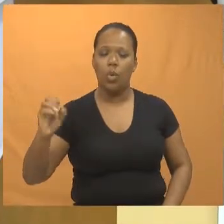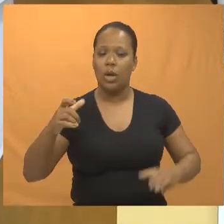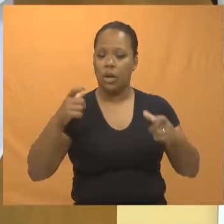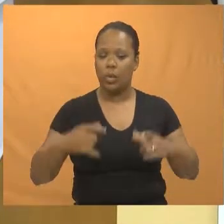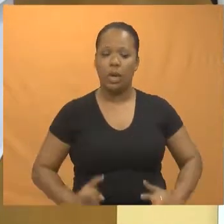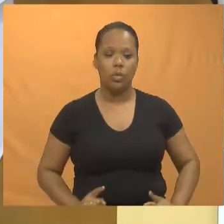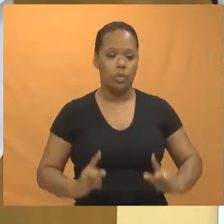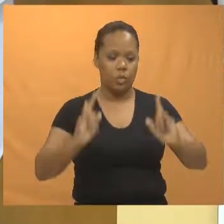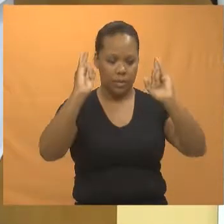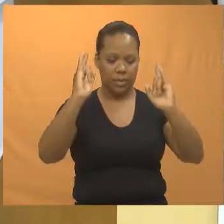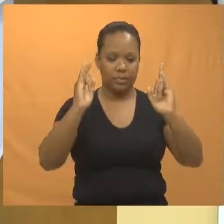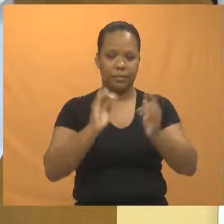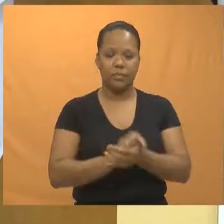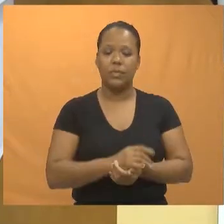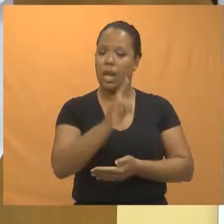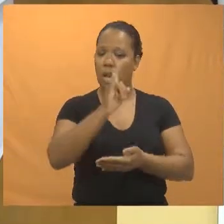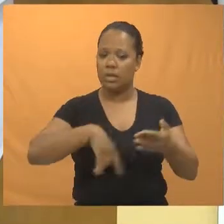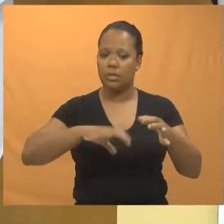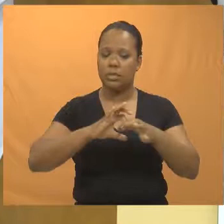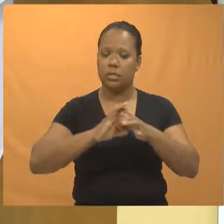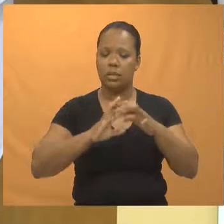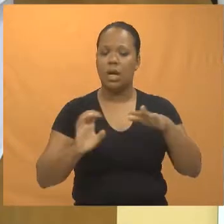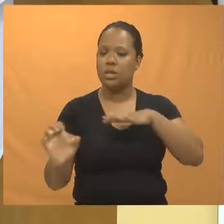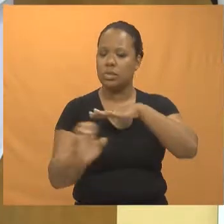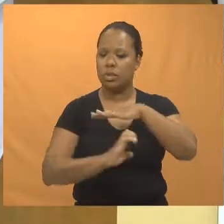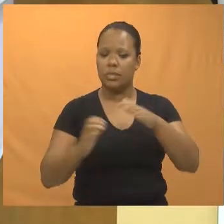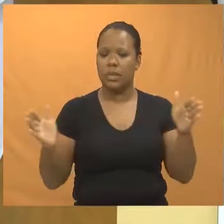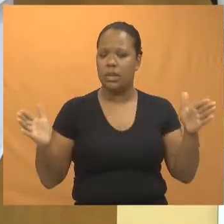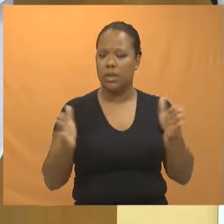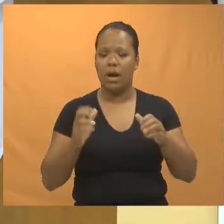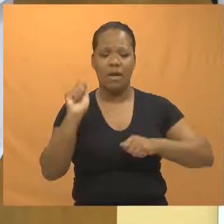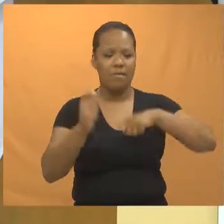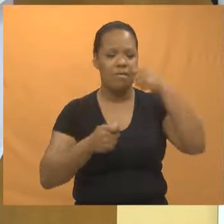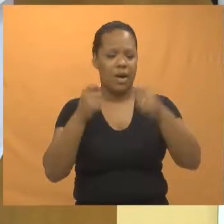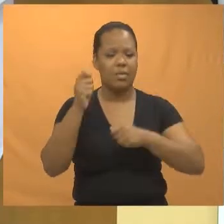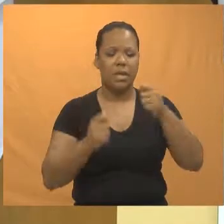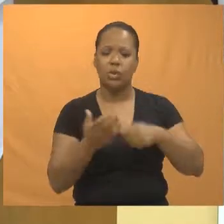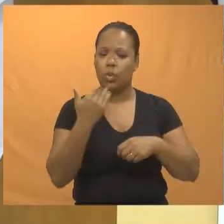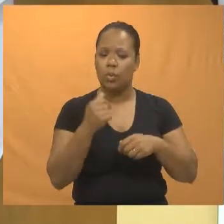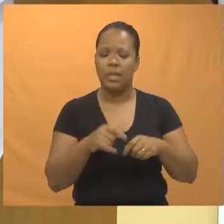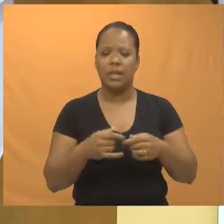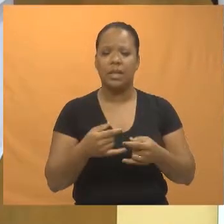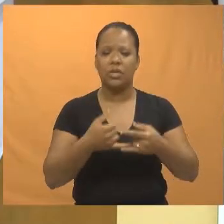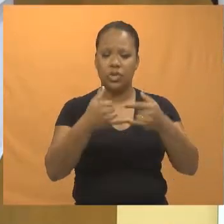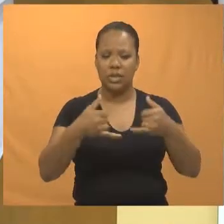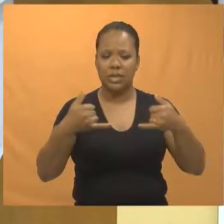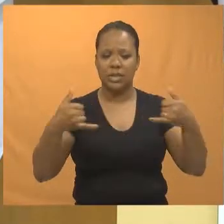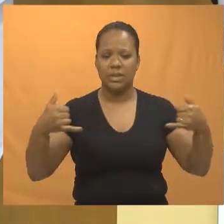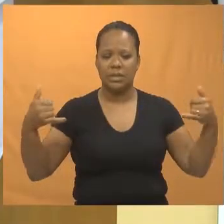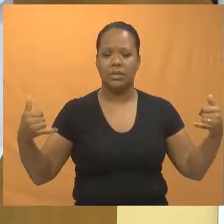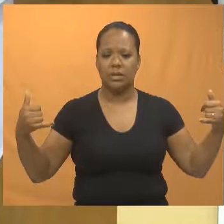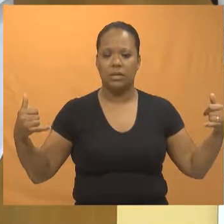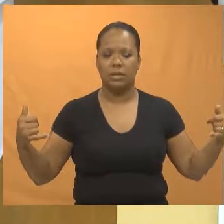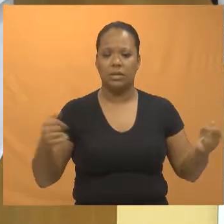urbanas. Licenciamento de pequenas unidades produtivas, como pequenas fábricas de alimento, tecelagem e fabricação